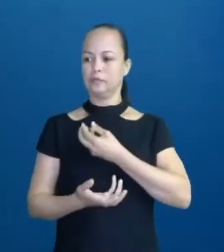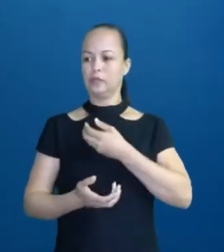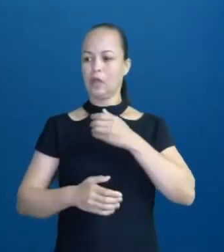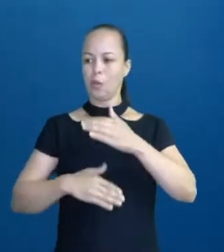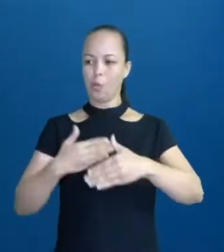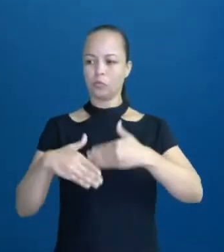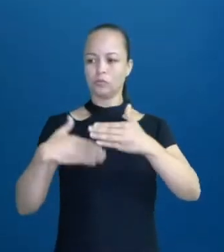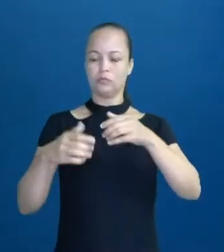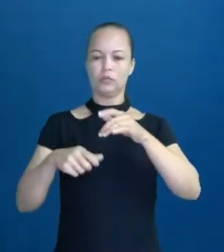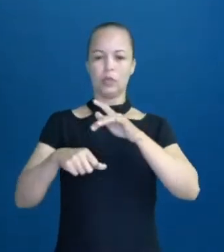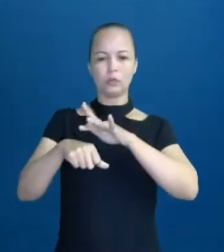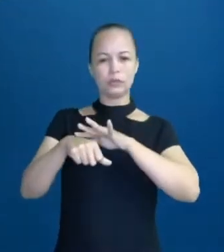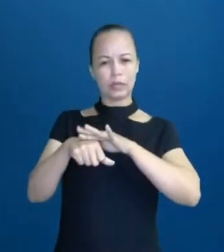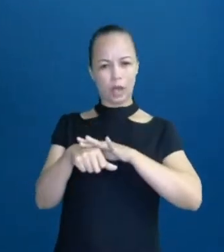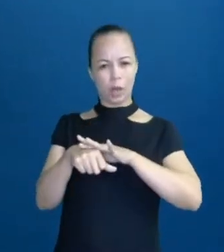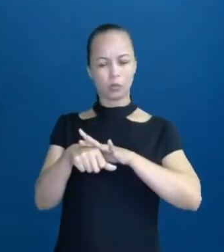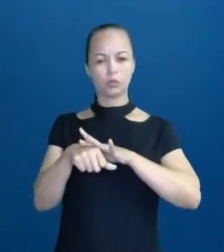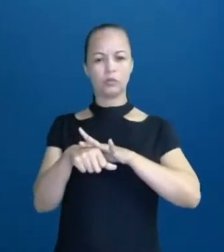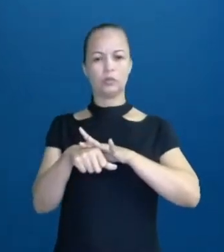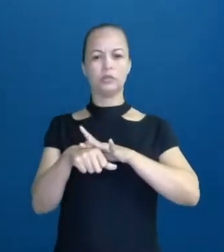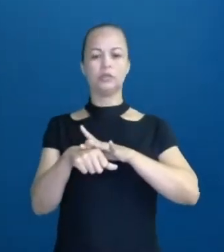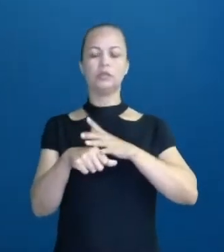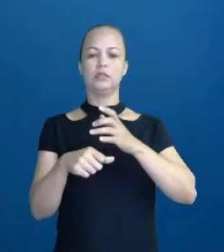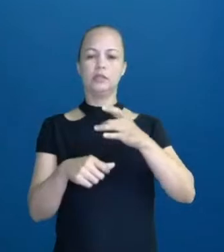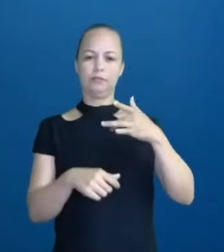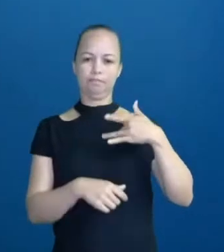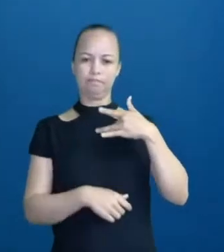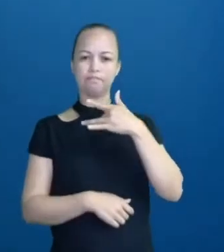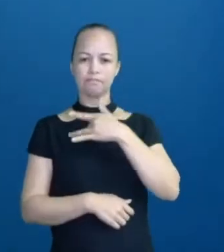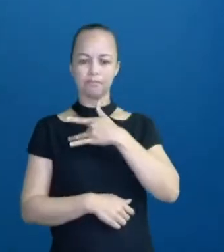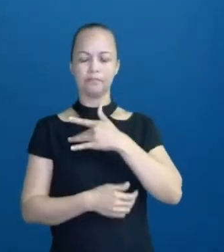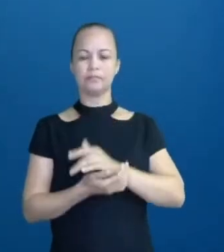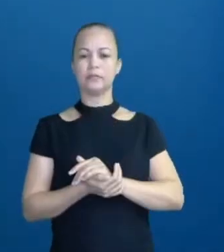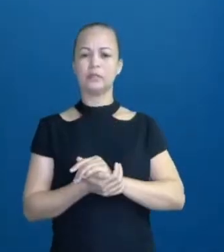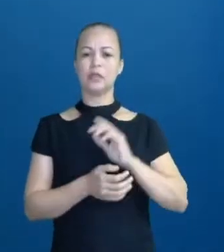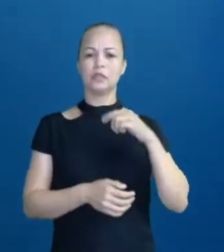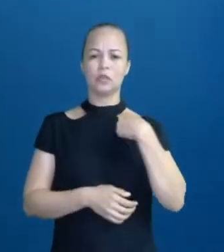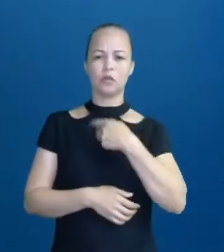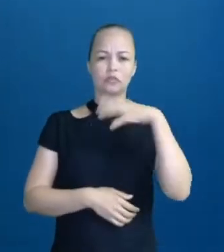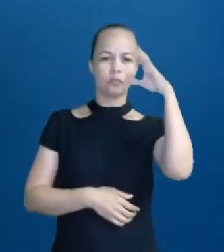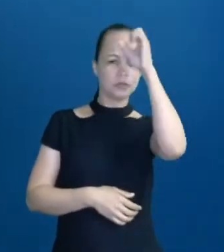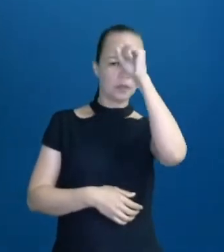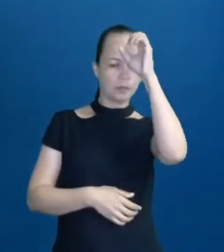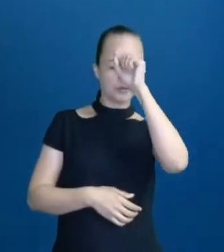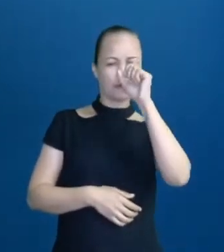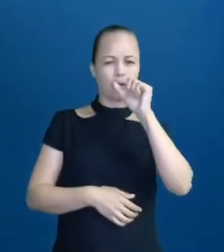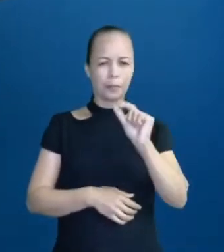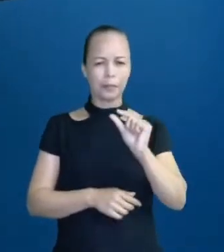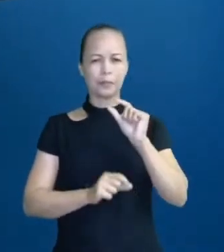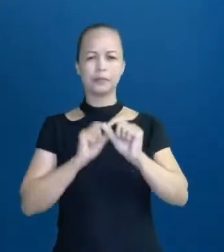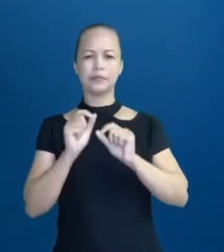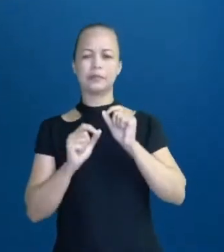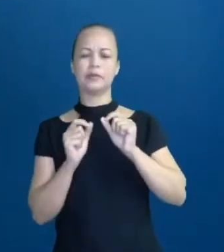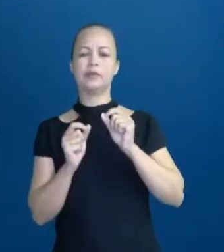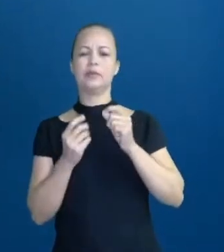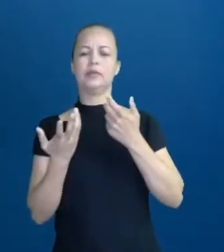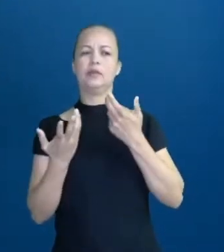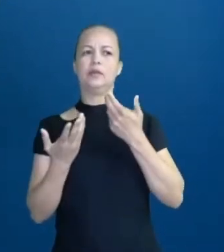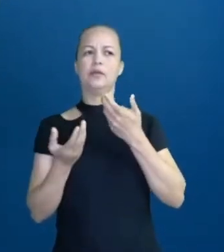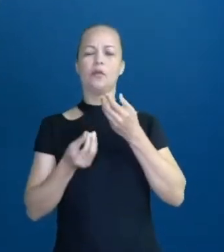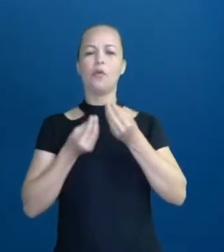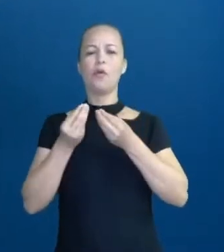condições de saúde e de doença. A gente vai aprender um pouquinho nessa nossa aula a respeito